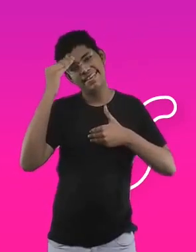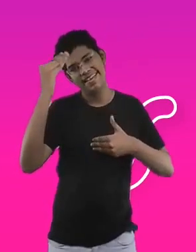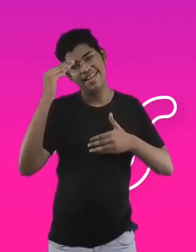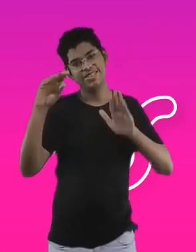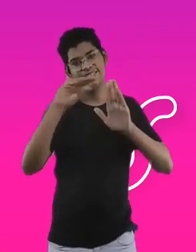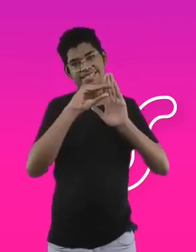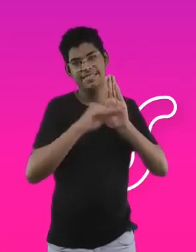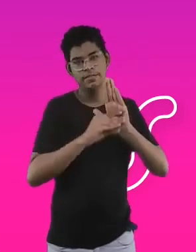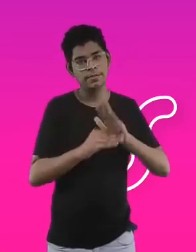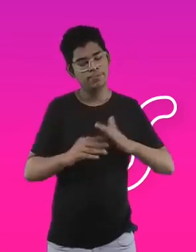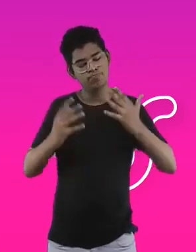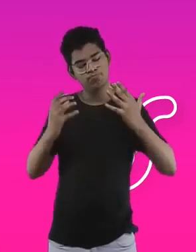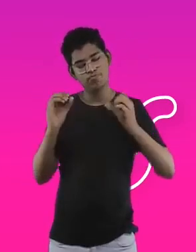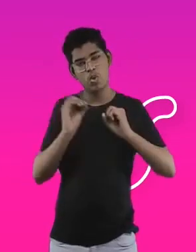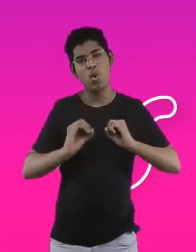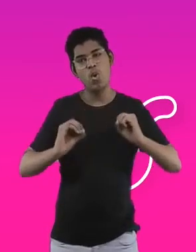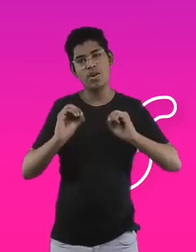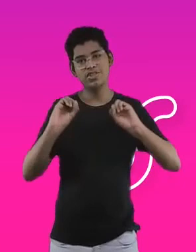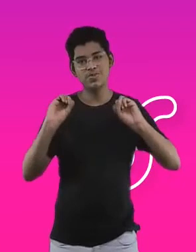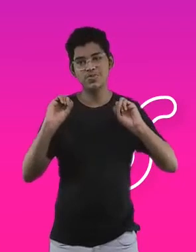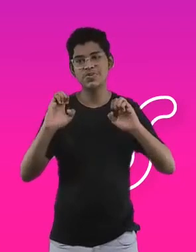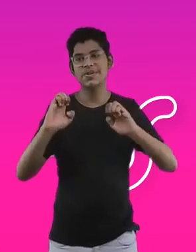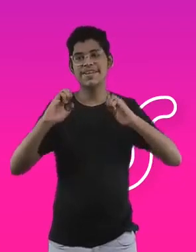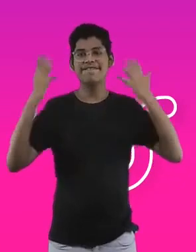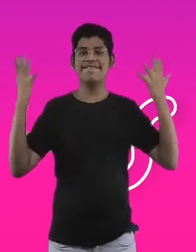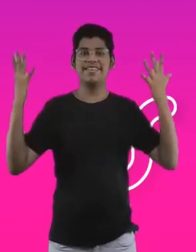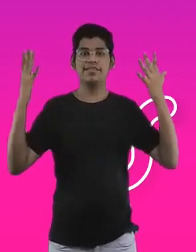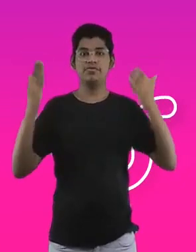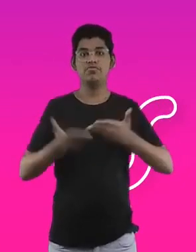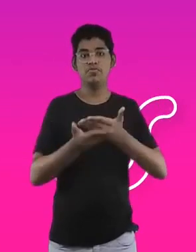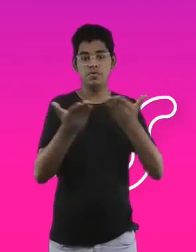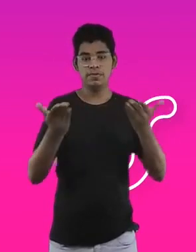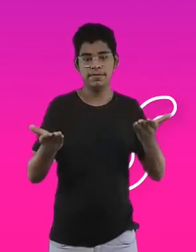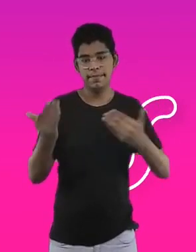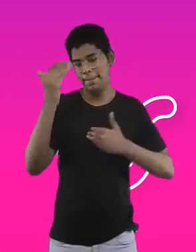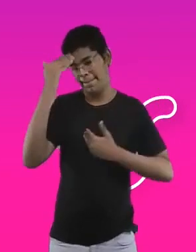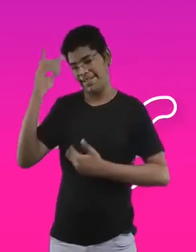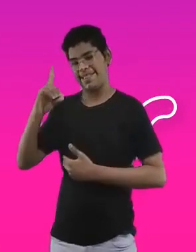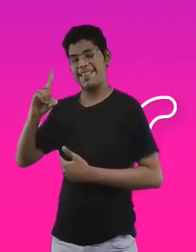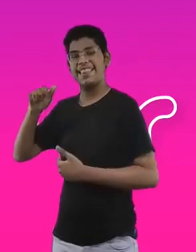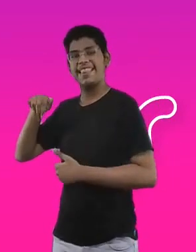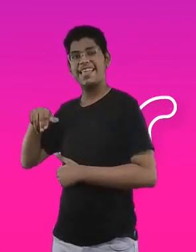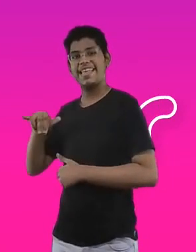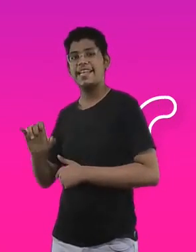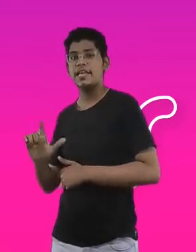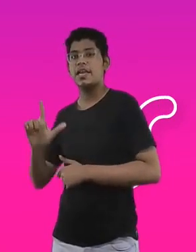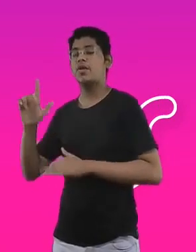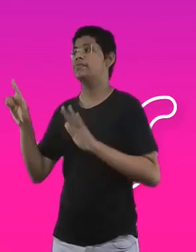todos. Muito obrigado, Daniel, pela tua condução, né, e volto para a plateia agora